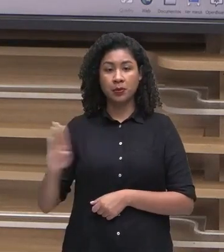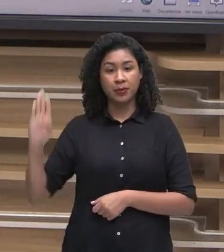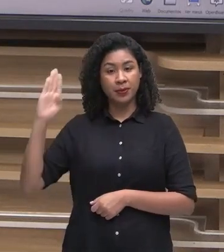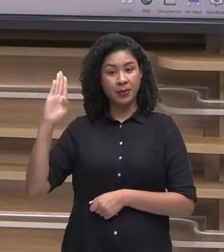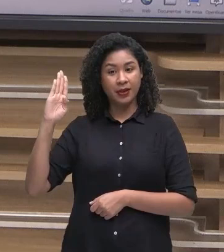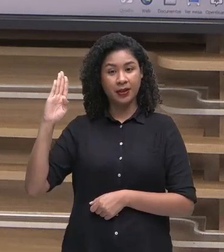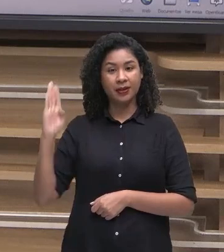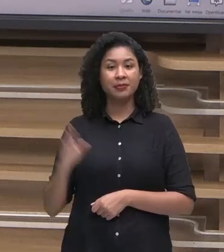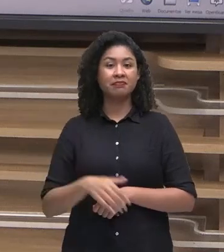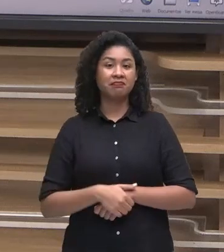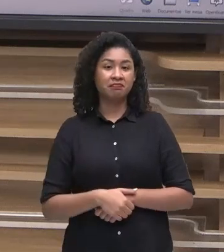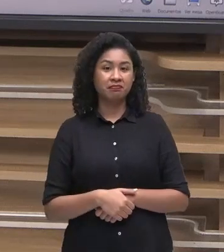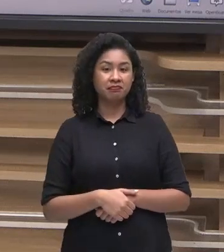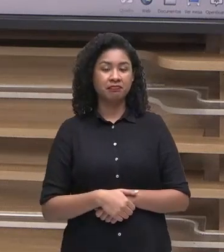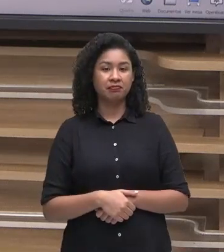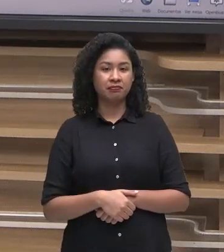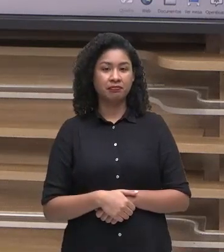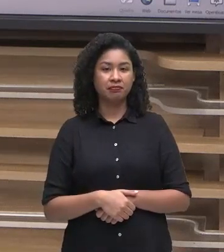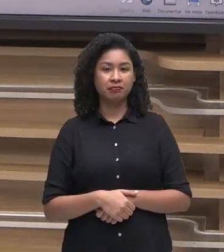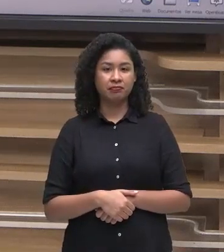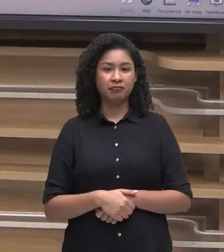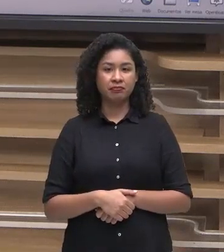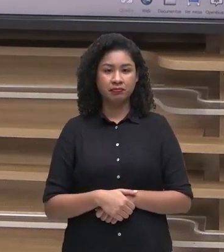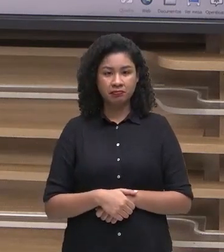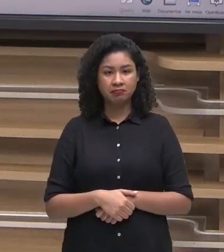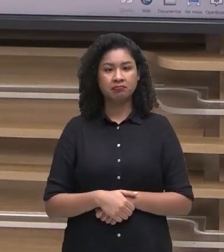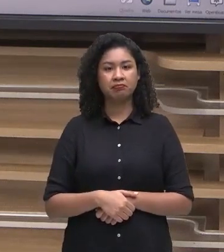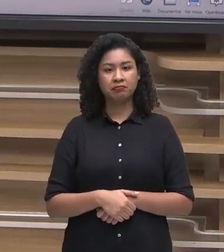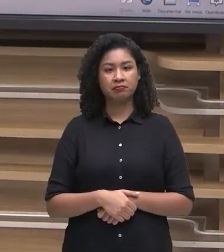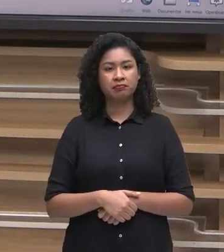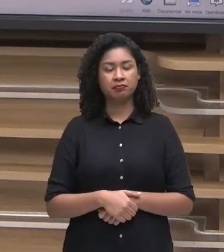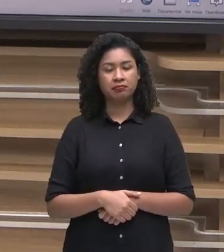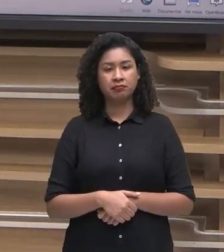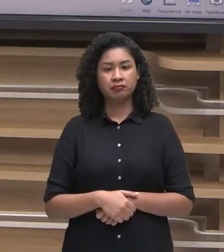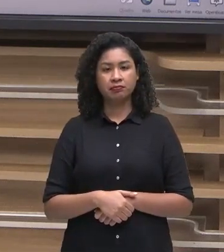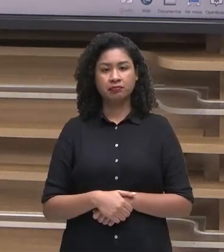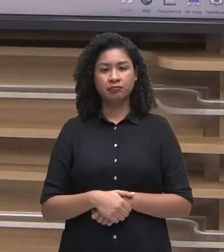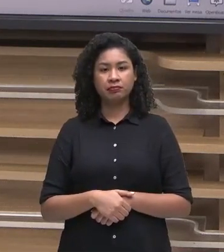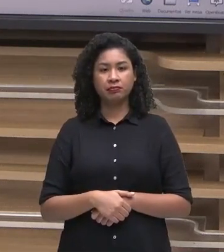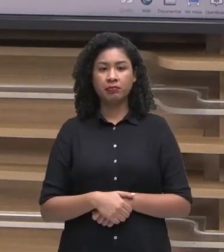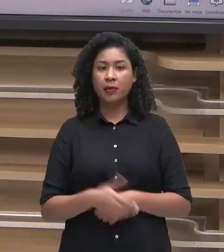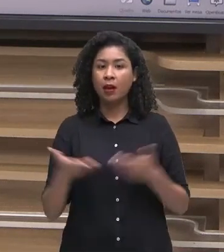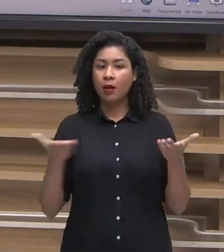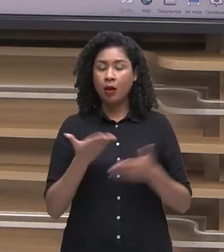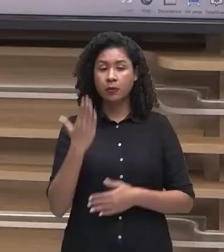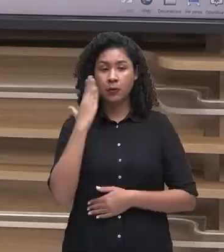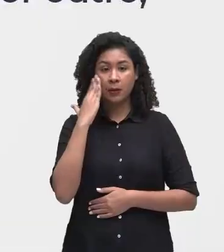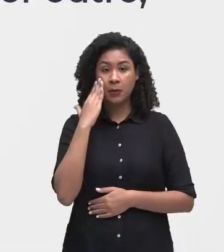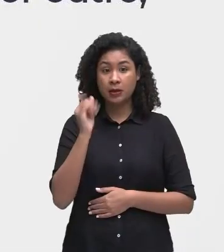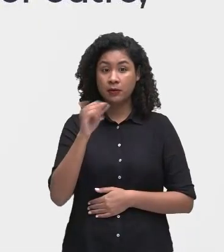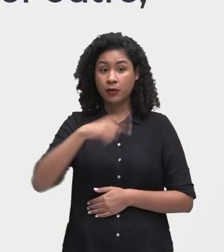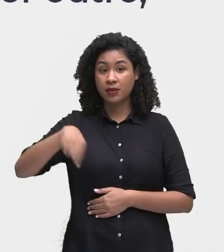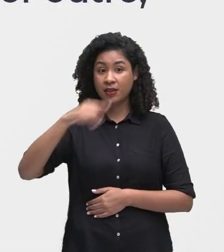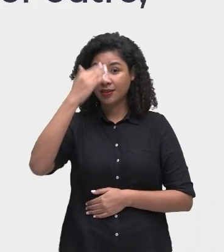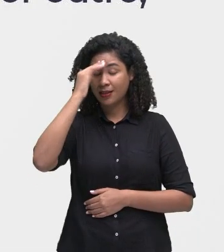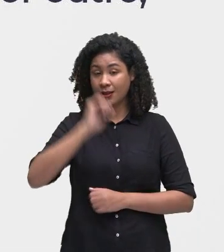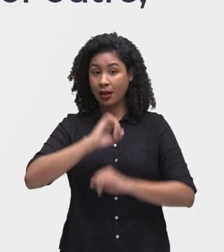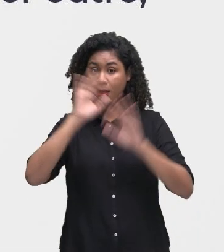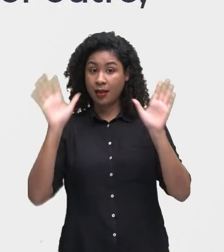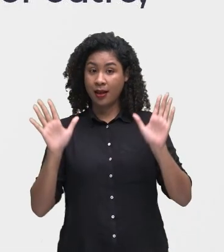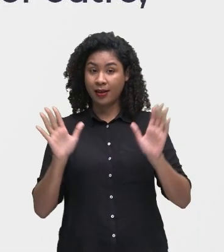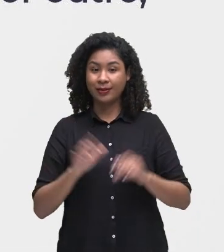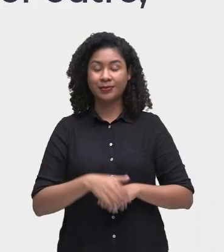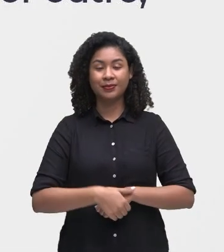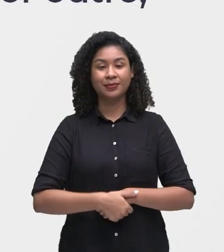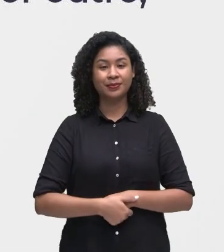Letra B, letra B. Bem frisada pelo Brian aqui. Vamos ver se vocês conseguiram compreender. Gabarito para a gente na tela.